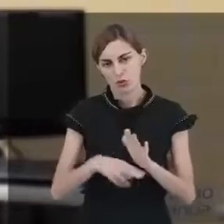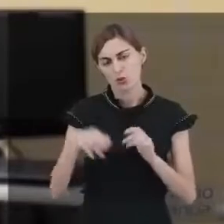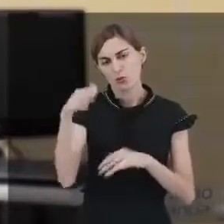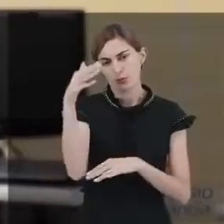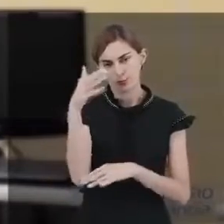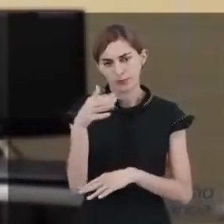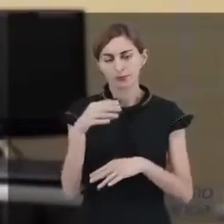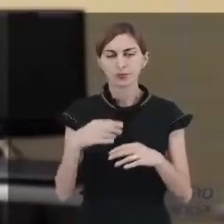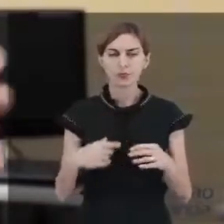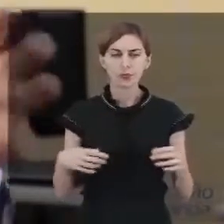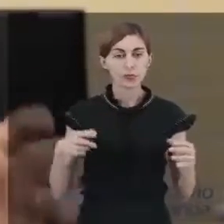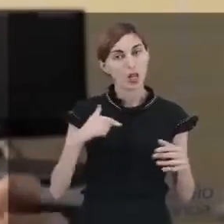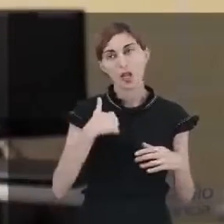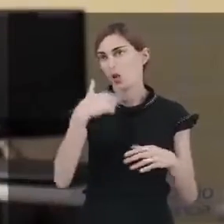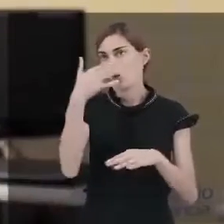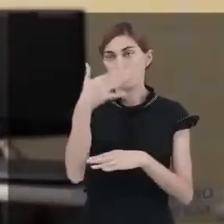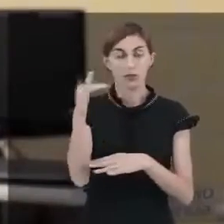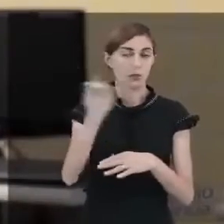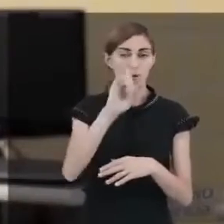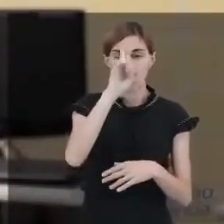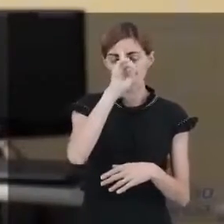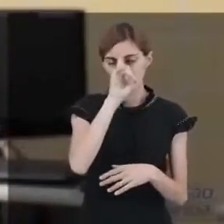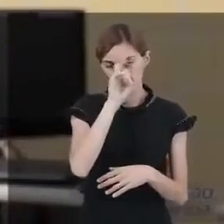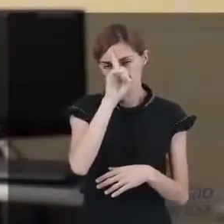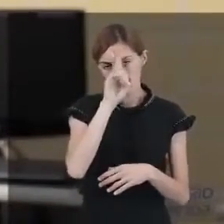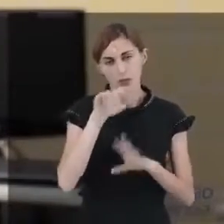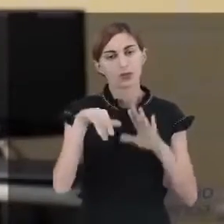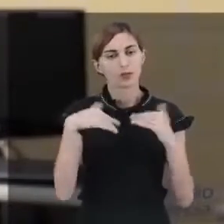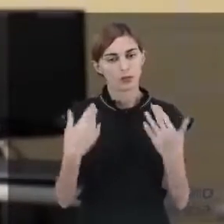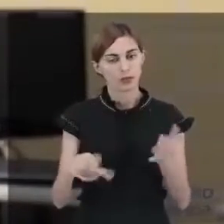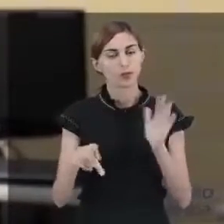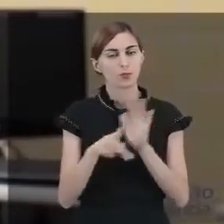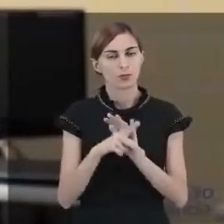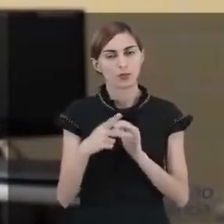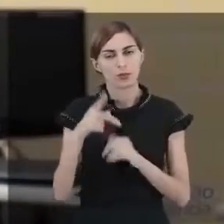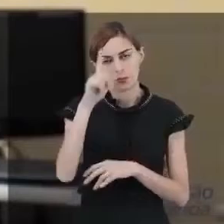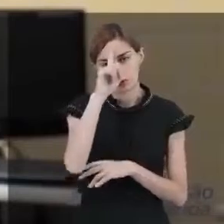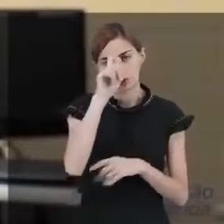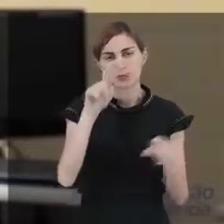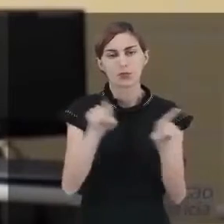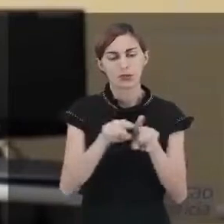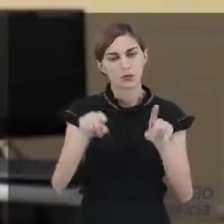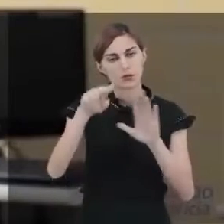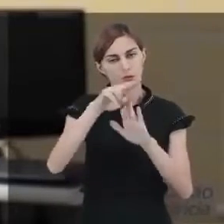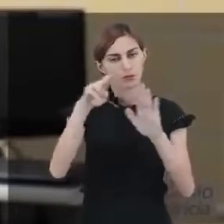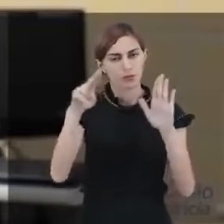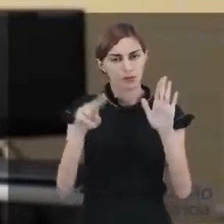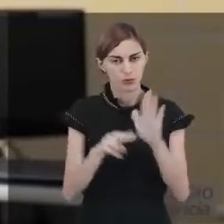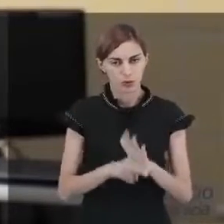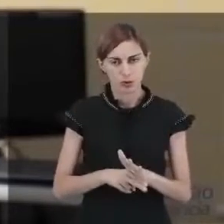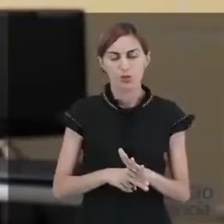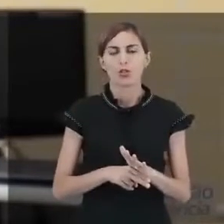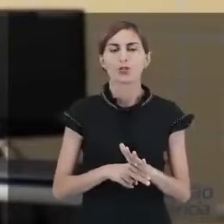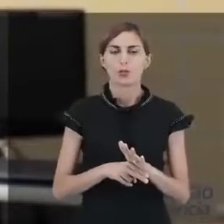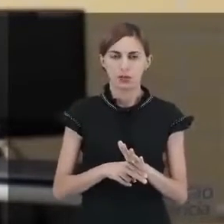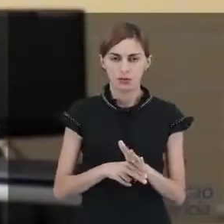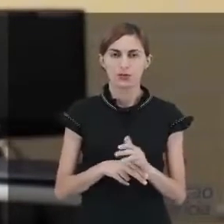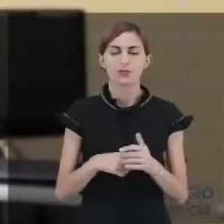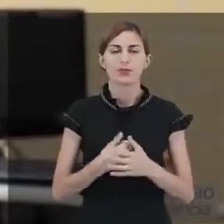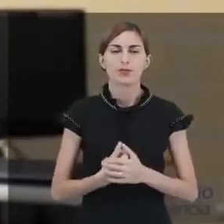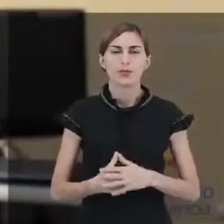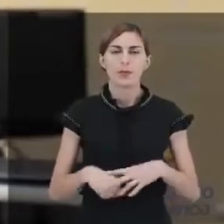ocupação. Não é um hotel, é um hospital, então para um hospital também terá normas idênticas e também pode ter uma maior